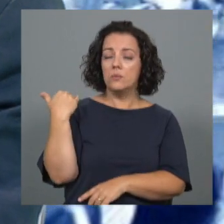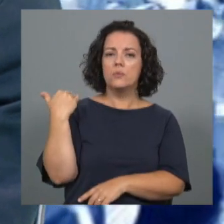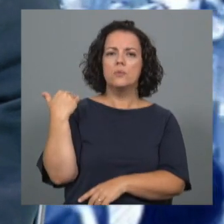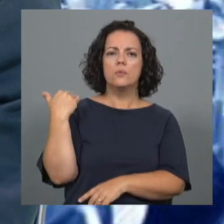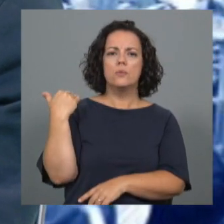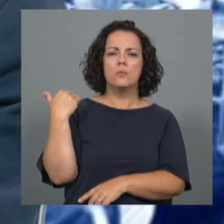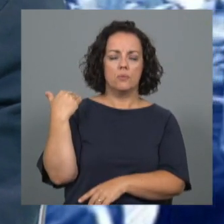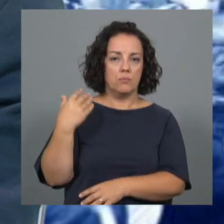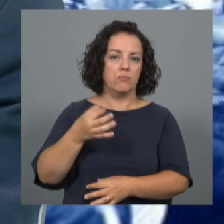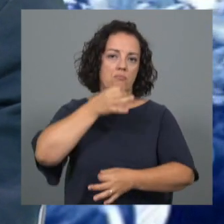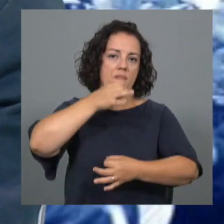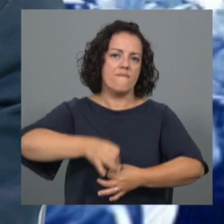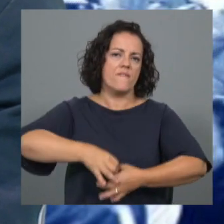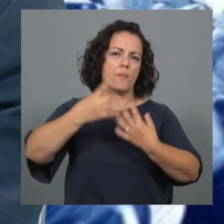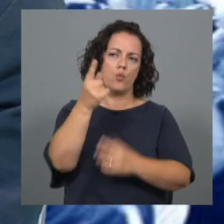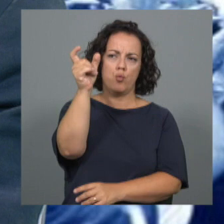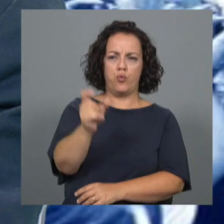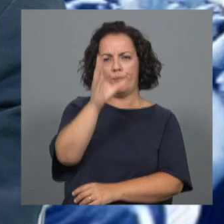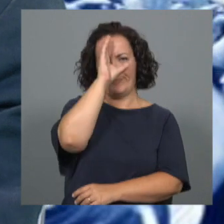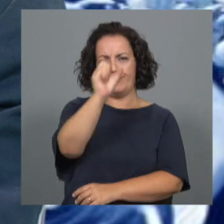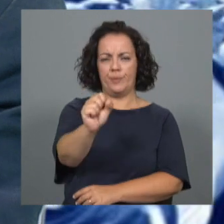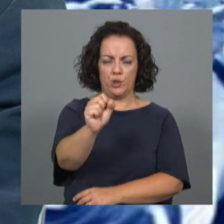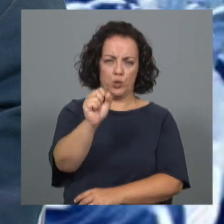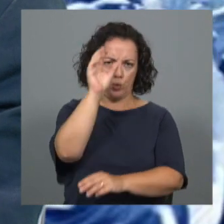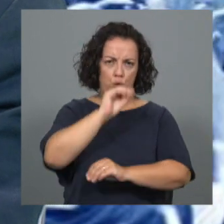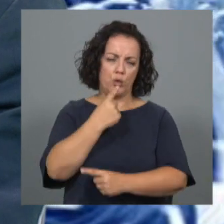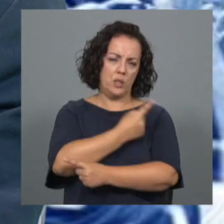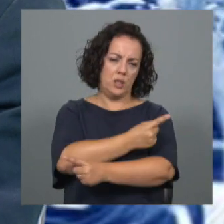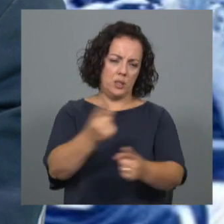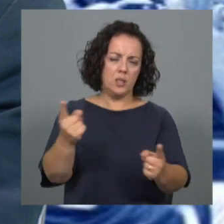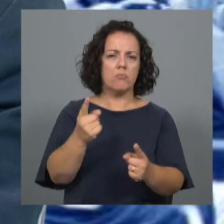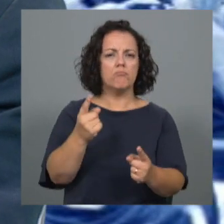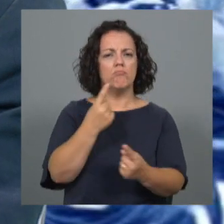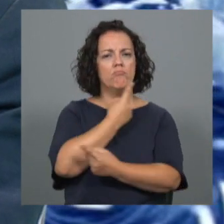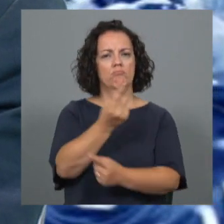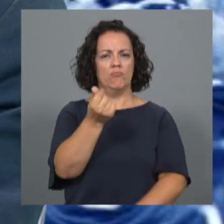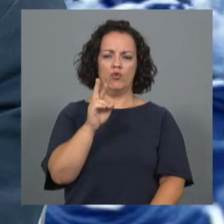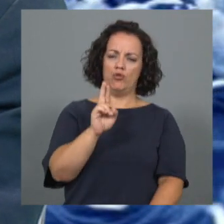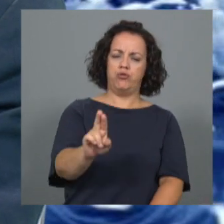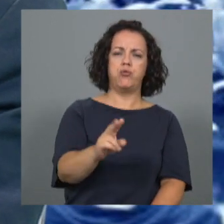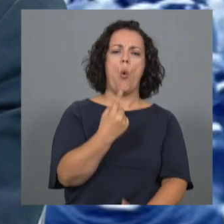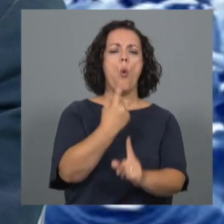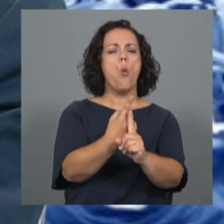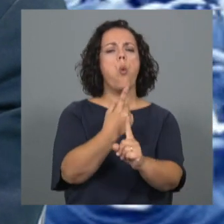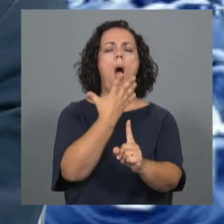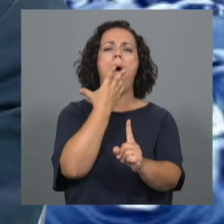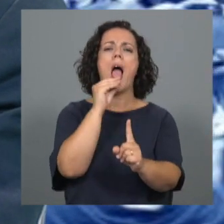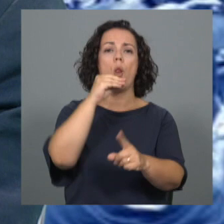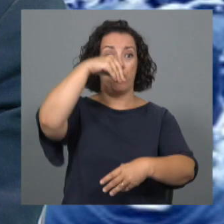houve finalmente um governante, o Ministro da Educação, que disse claramente quanto é que ficava o custo de um aluno numa escola